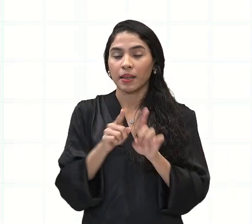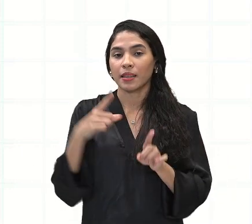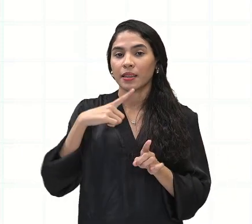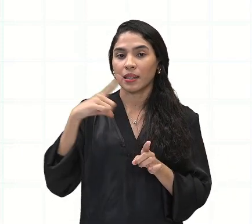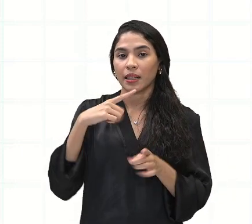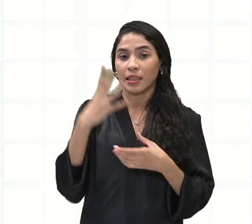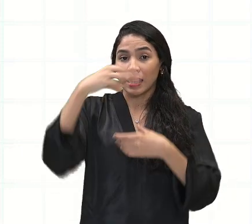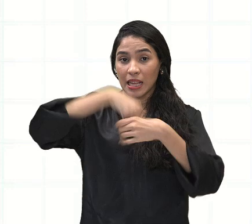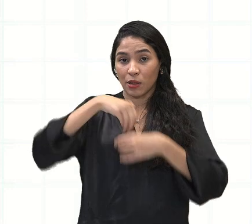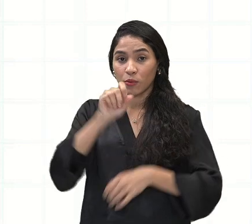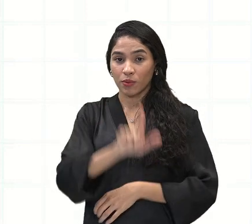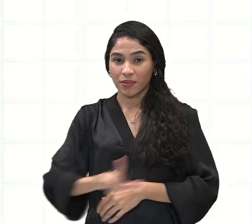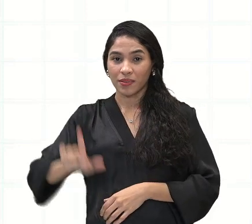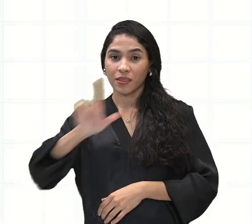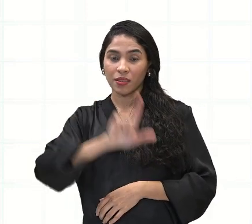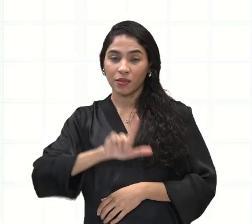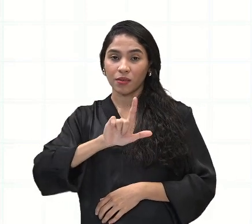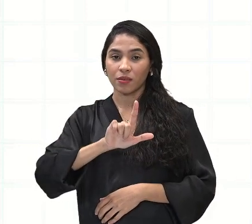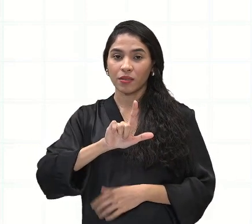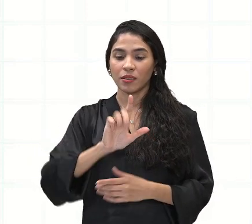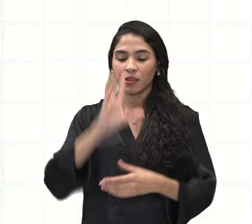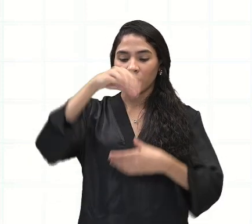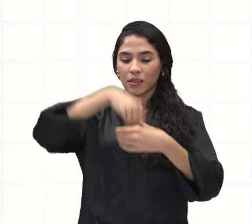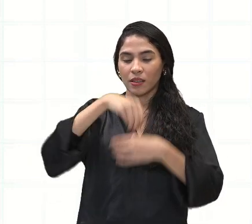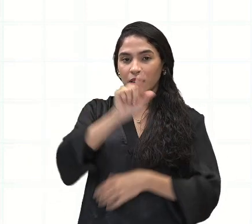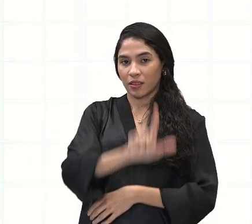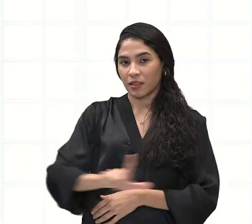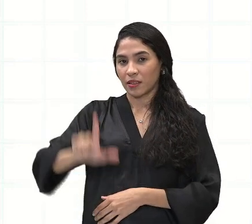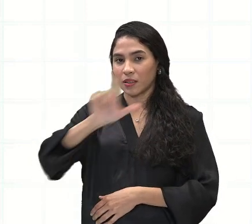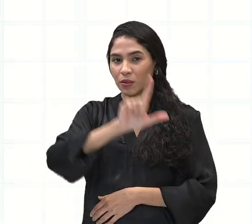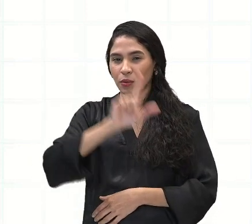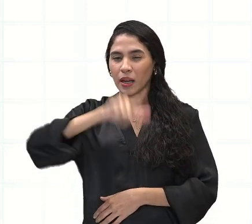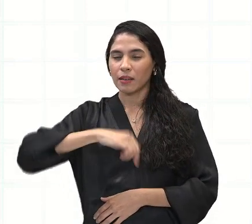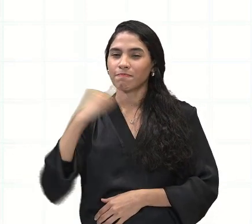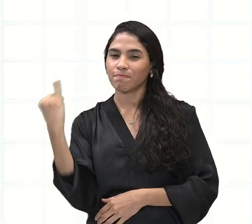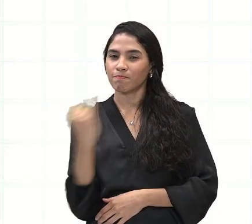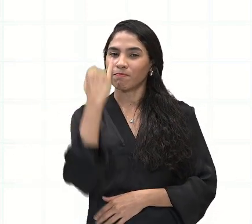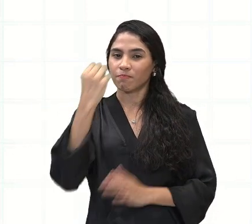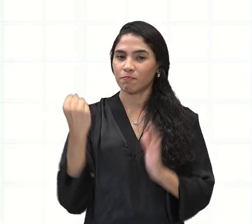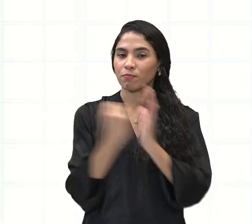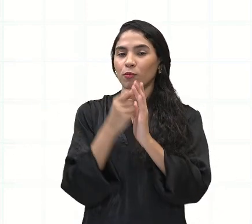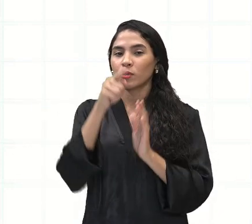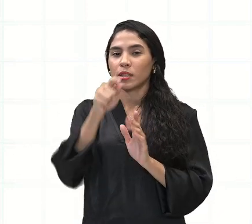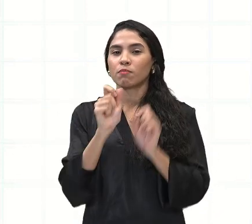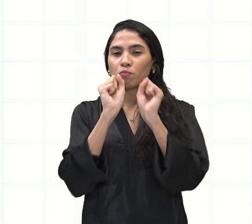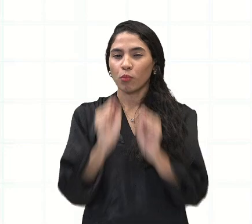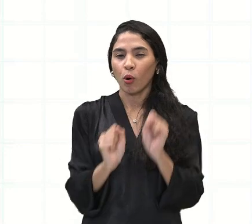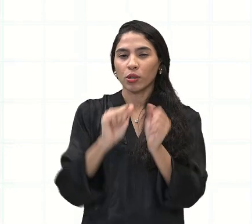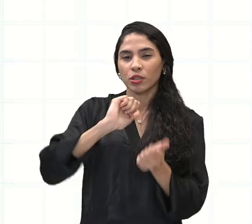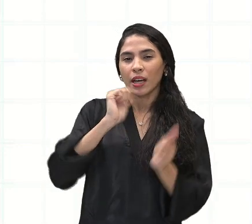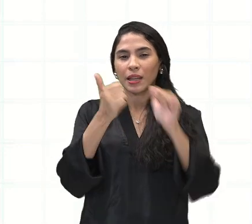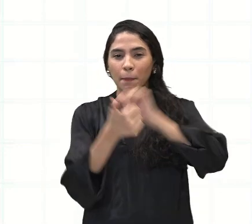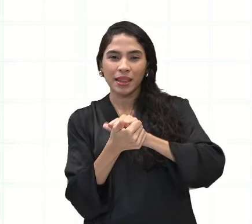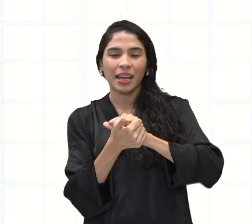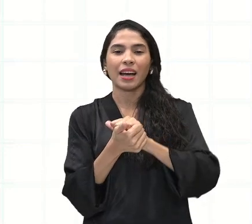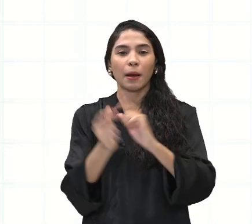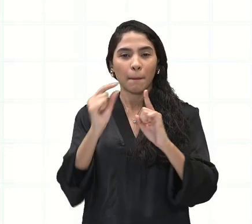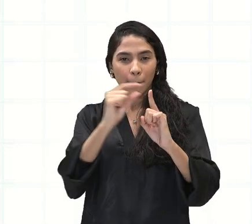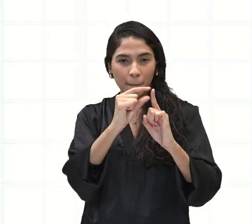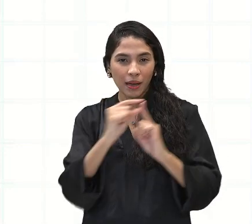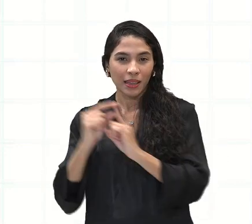na literatura. Porque a literatura é esse grande ponto em que a gente pode mexer com a estética, mexer com as